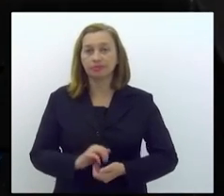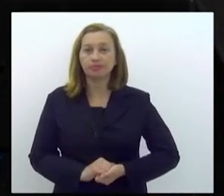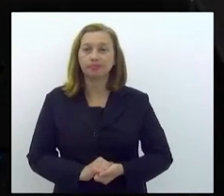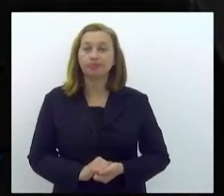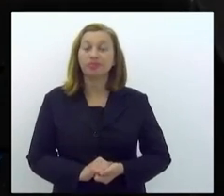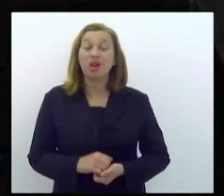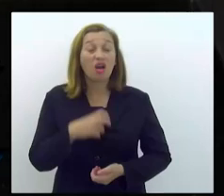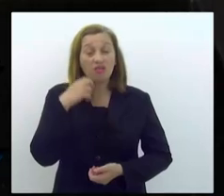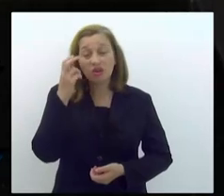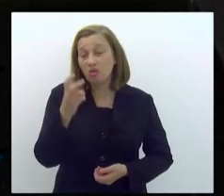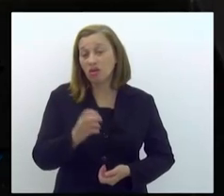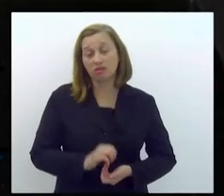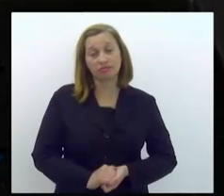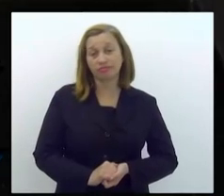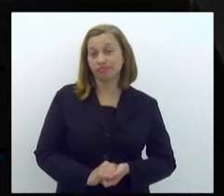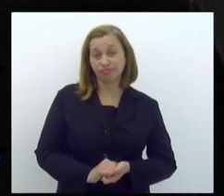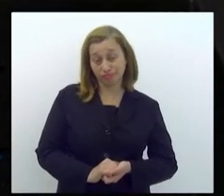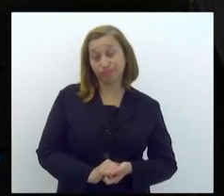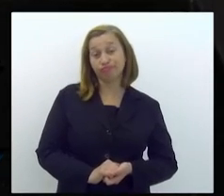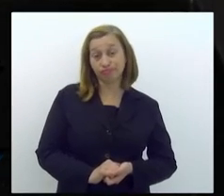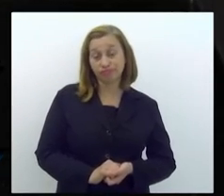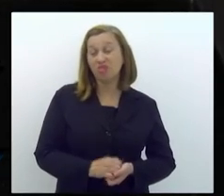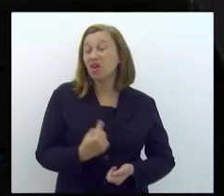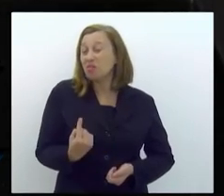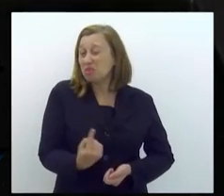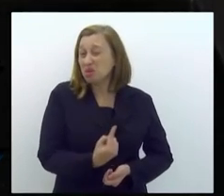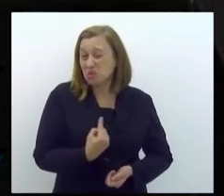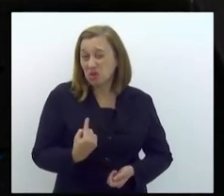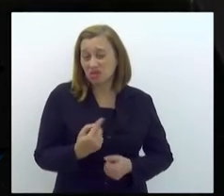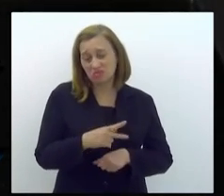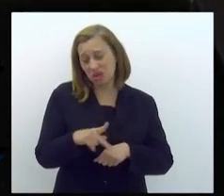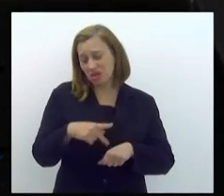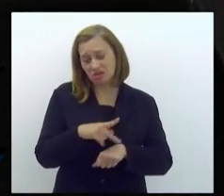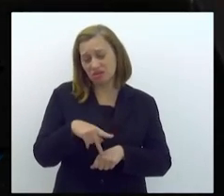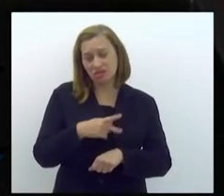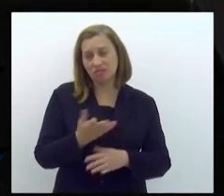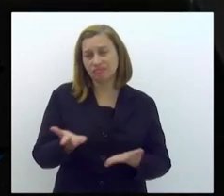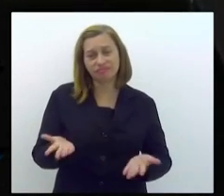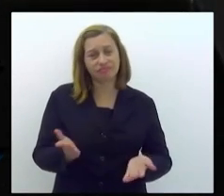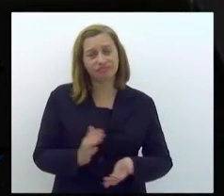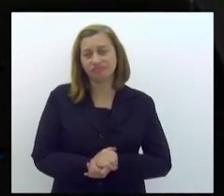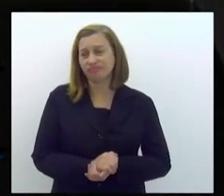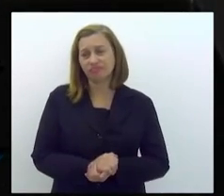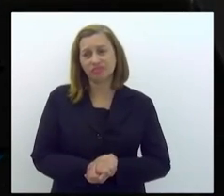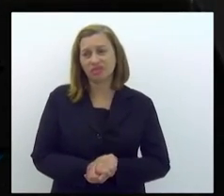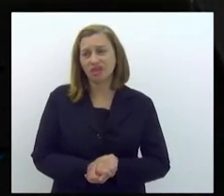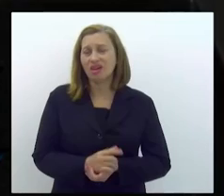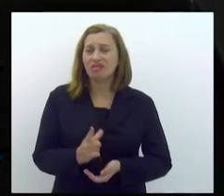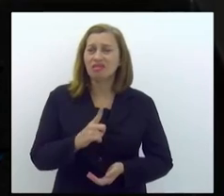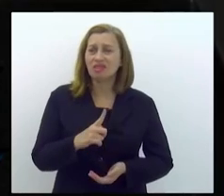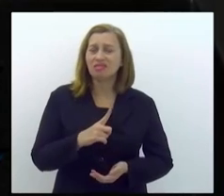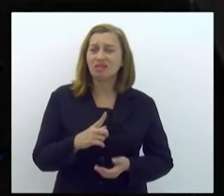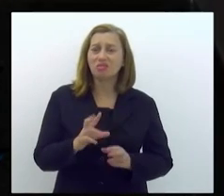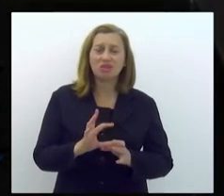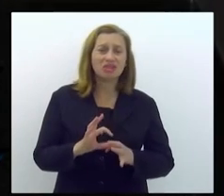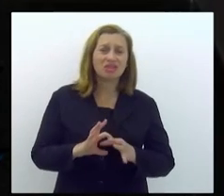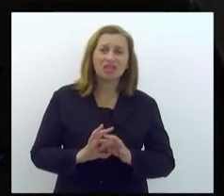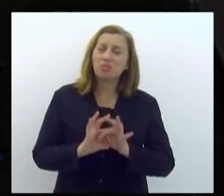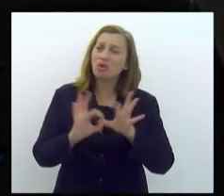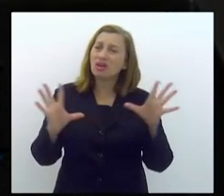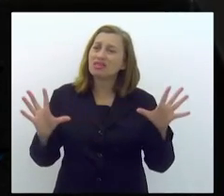É uma vergonha para nosso país que tem uma democracia